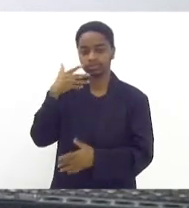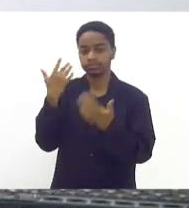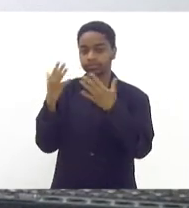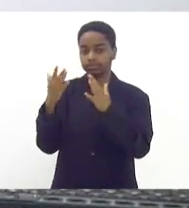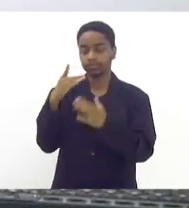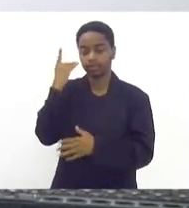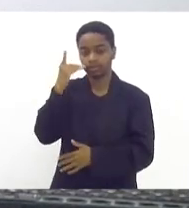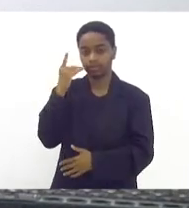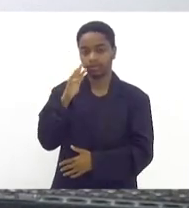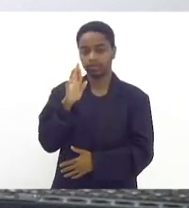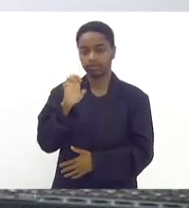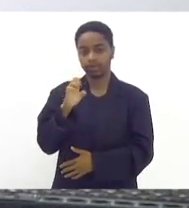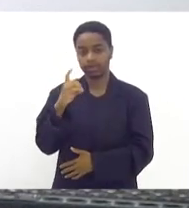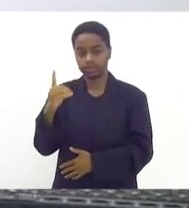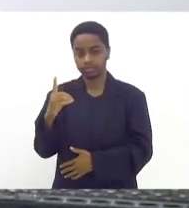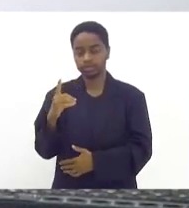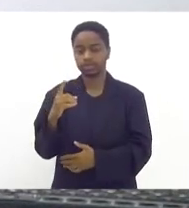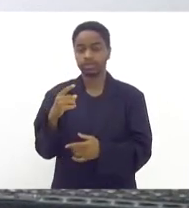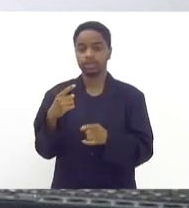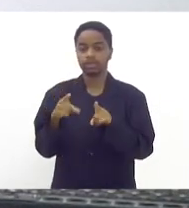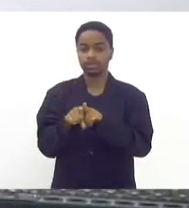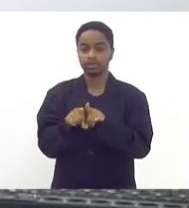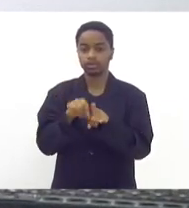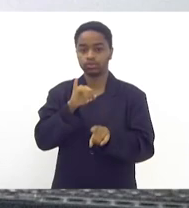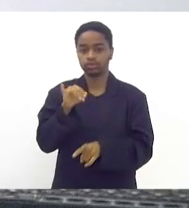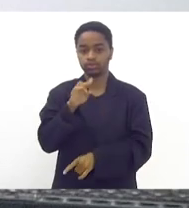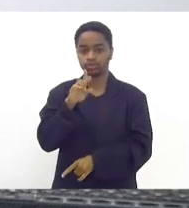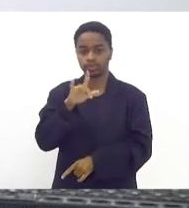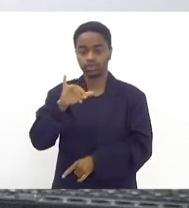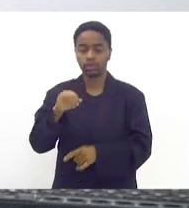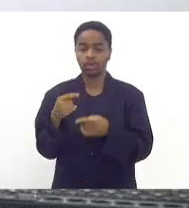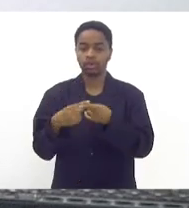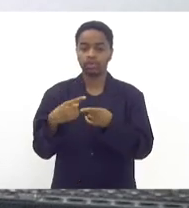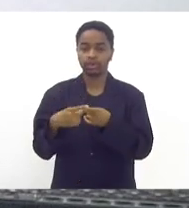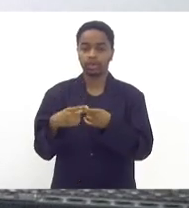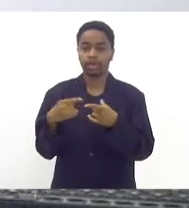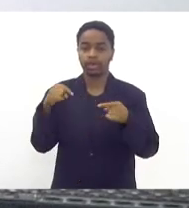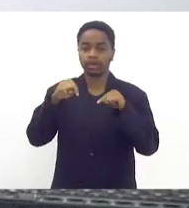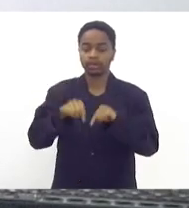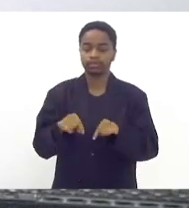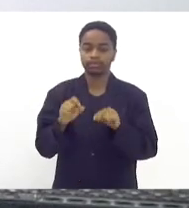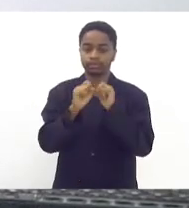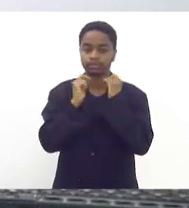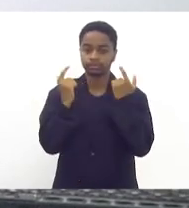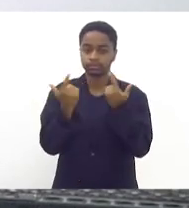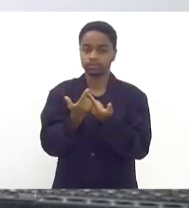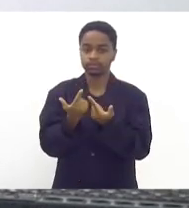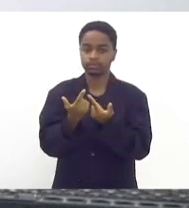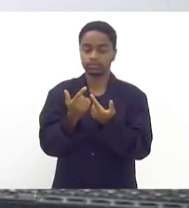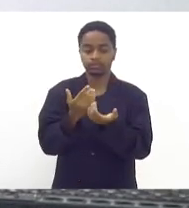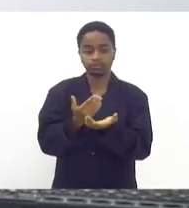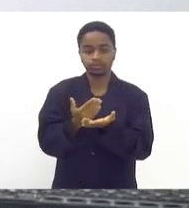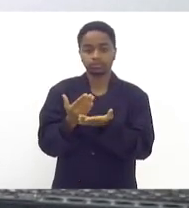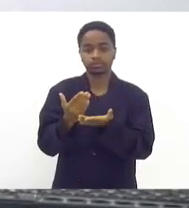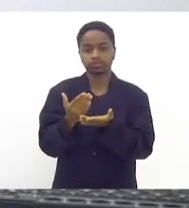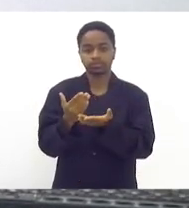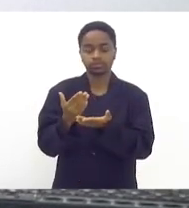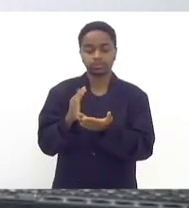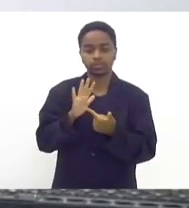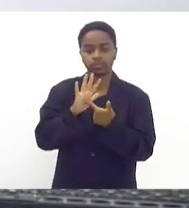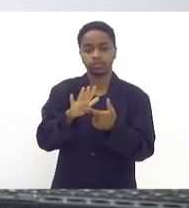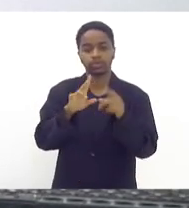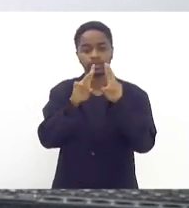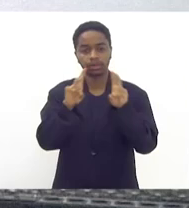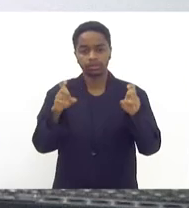Fred Deputado Júlio pela iniciativa de trazer para cá para alerge é um tema tão difícil tão importante e